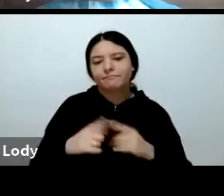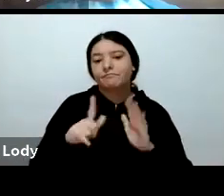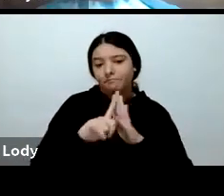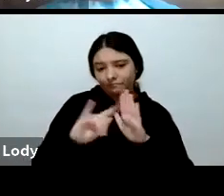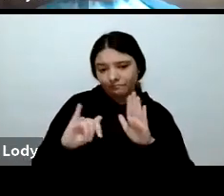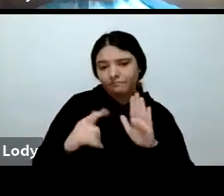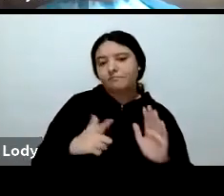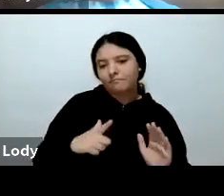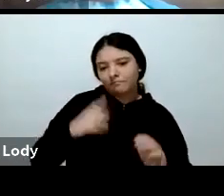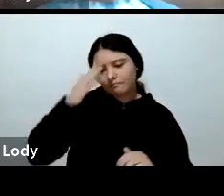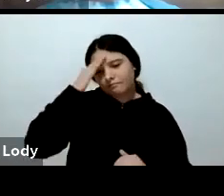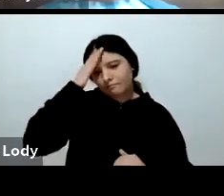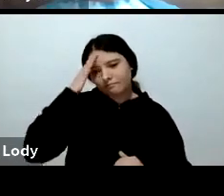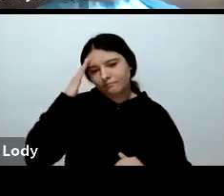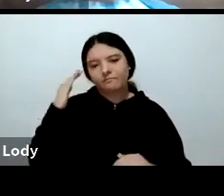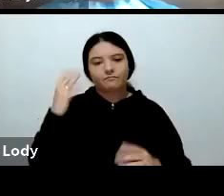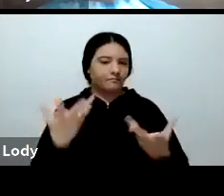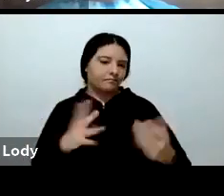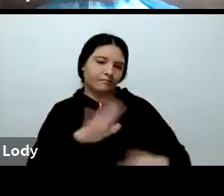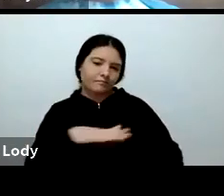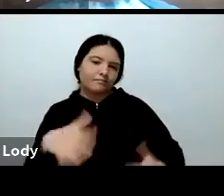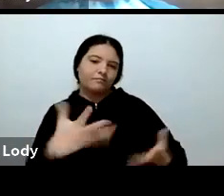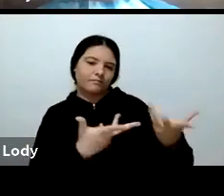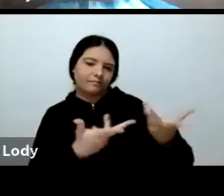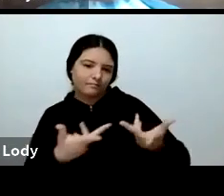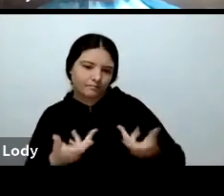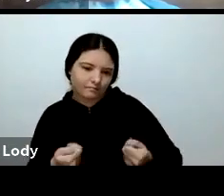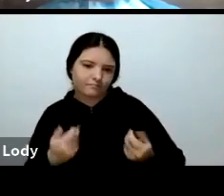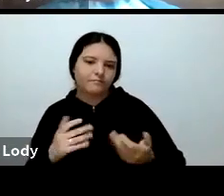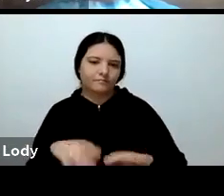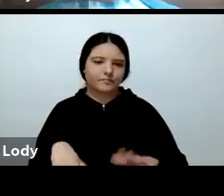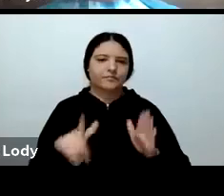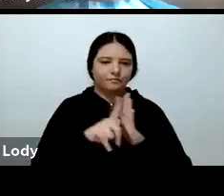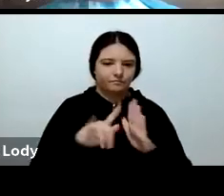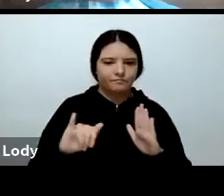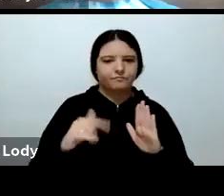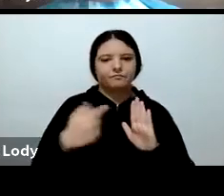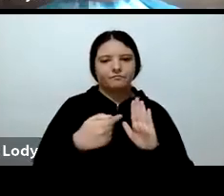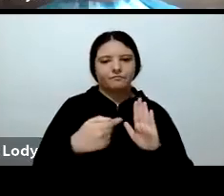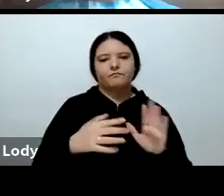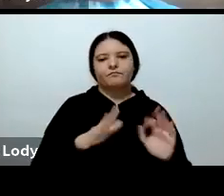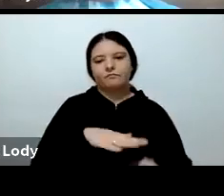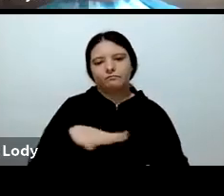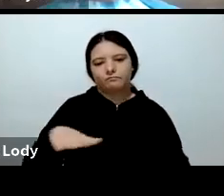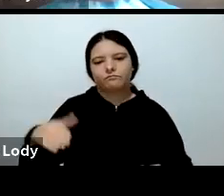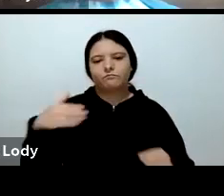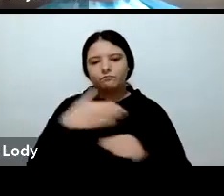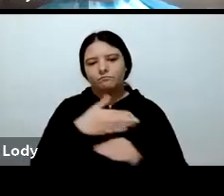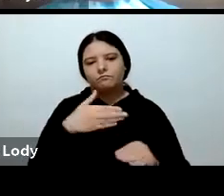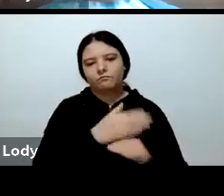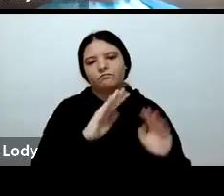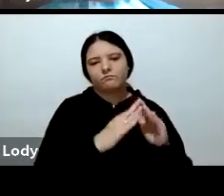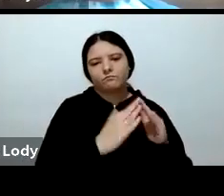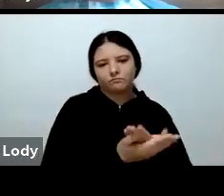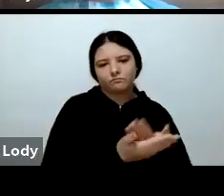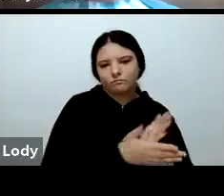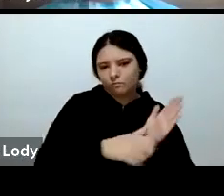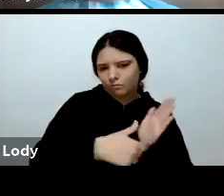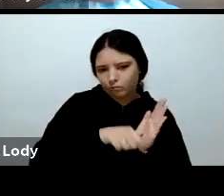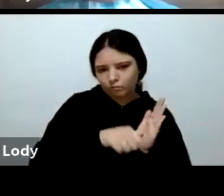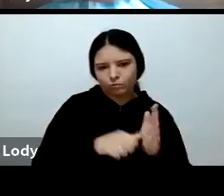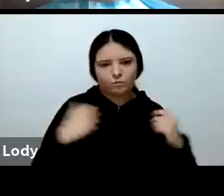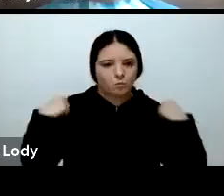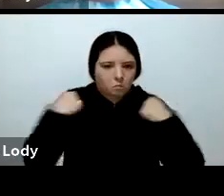recebam essas crianças, o Brasil tem essa lei que garante que as crianças sejam introduzidas sem documento, sem blusa, sem